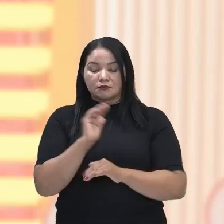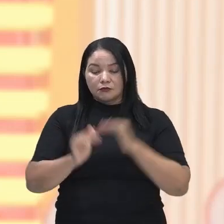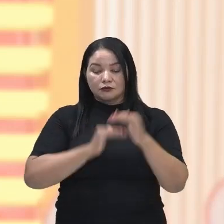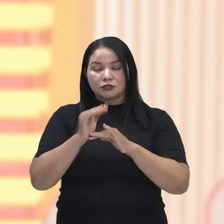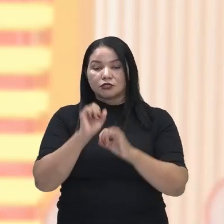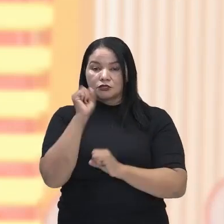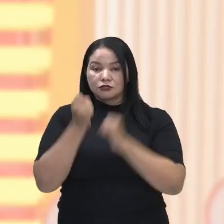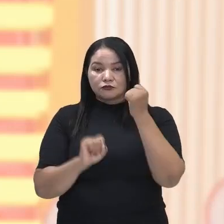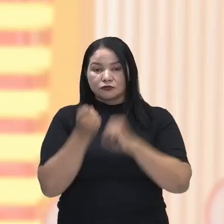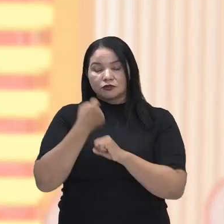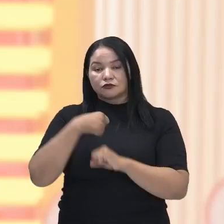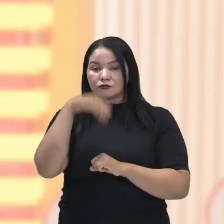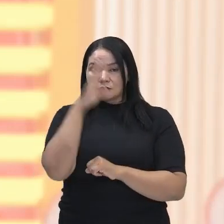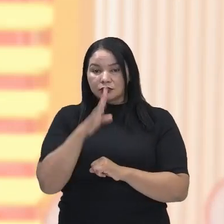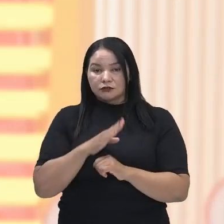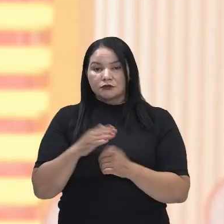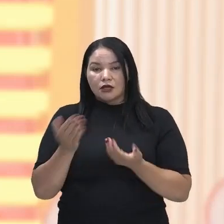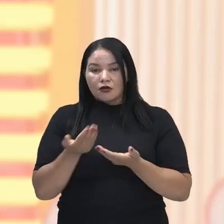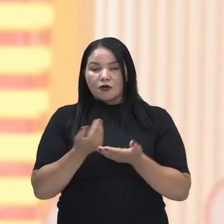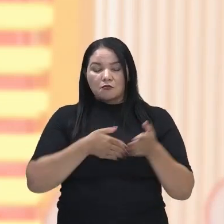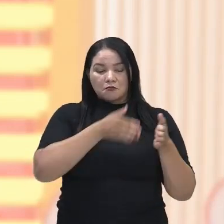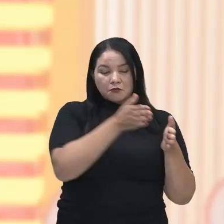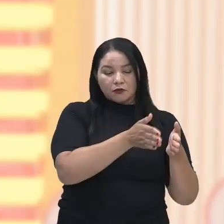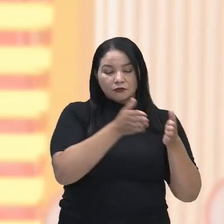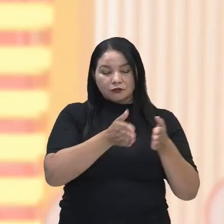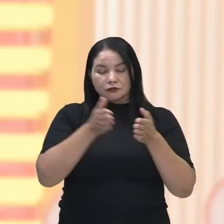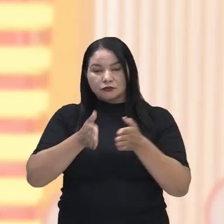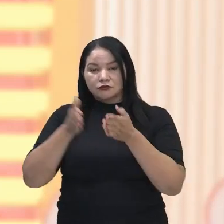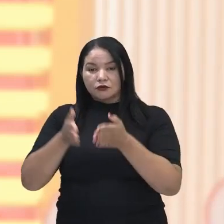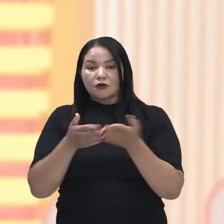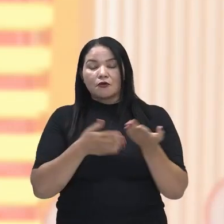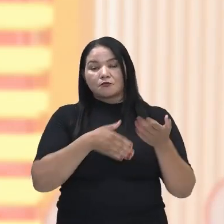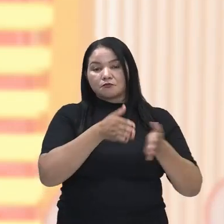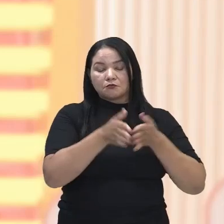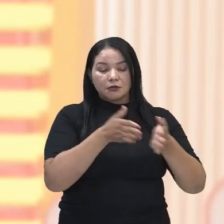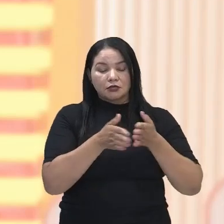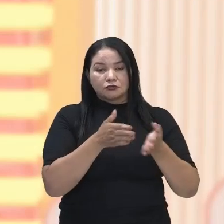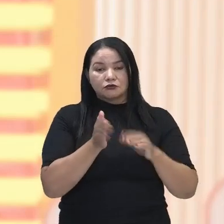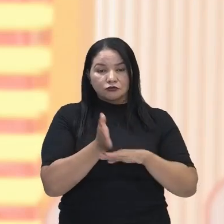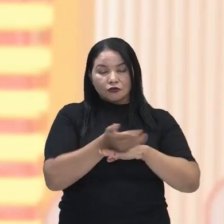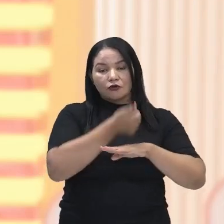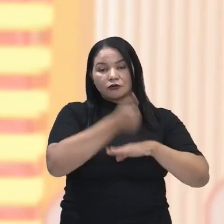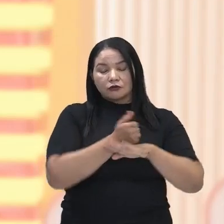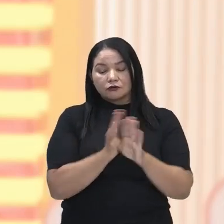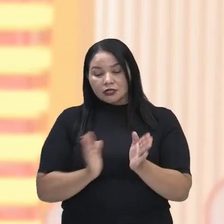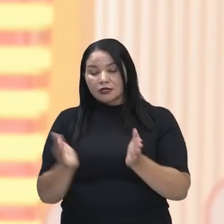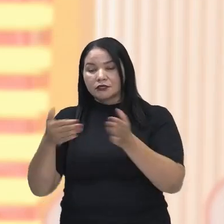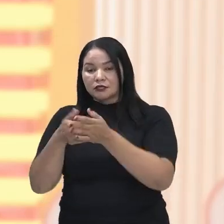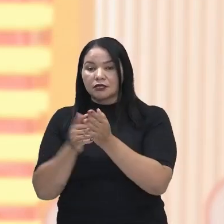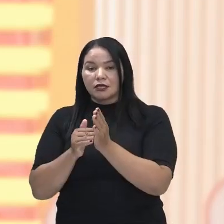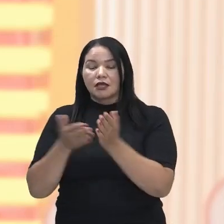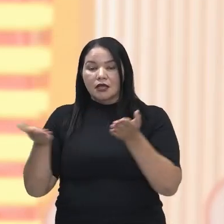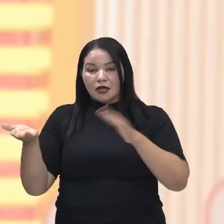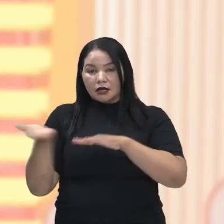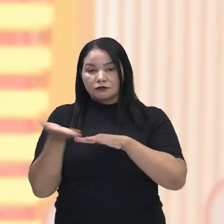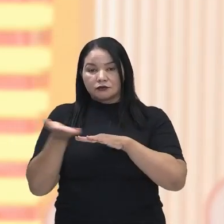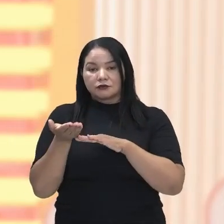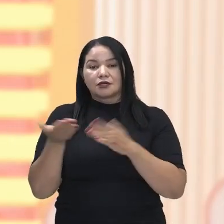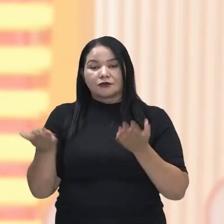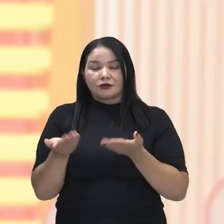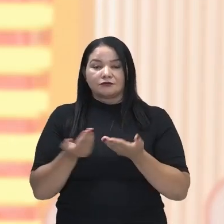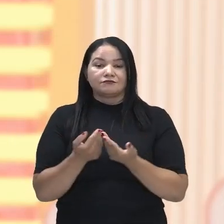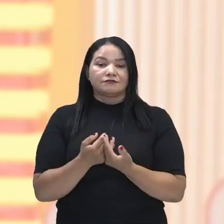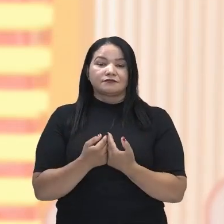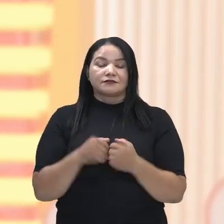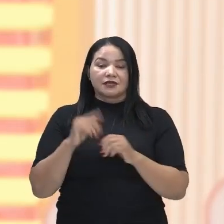e nós acompanhamos aí desde o processo ali do período colonial até a atualidade. certo? Então, essa foi a